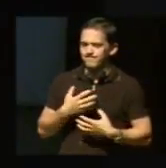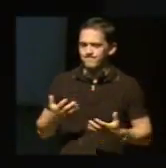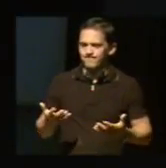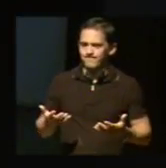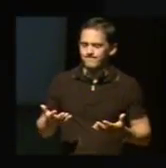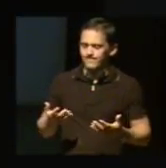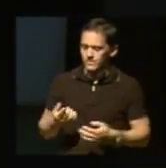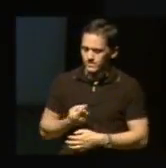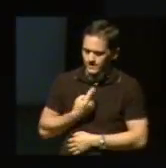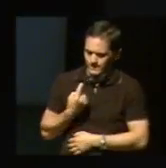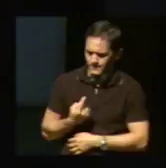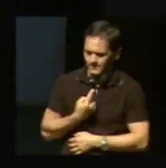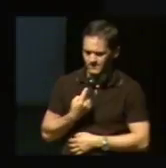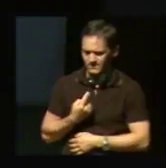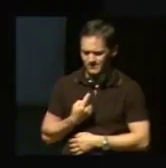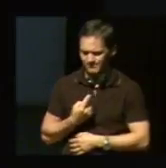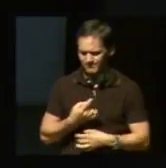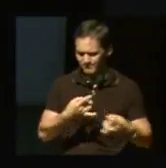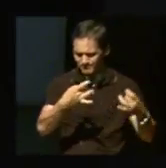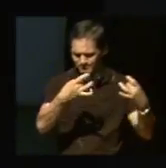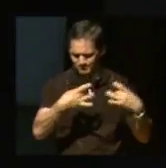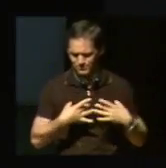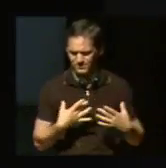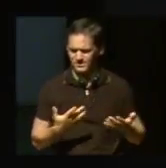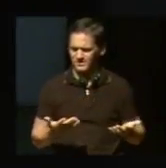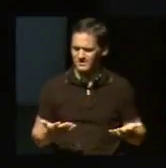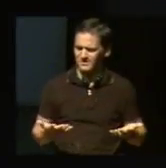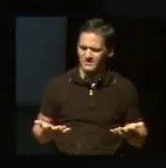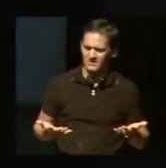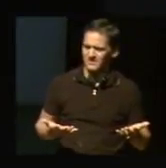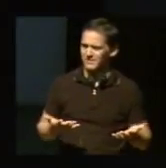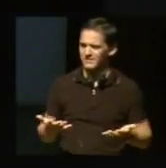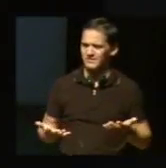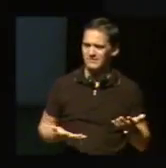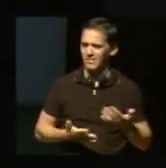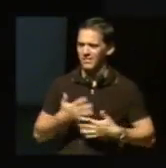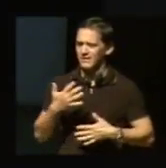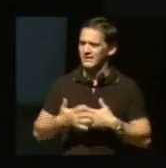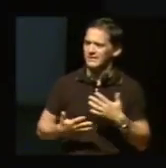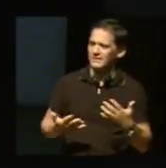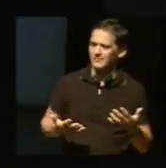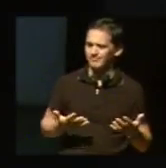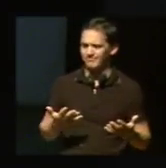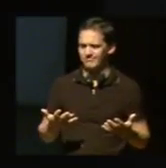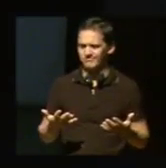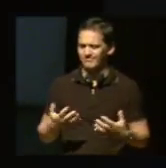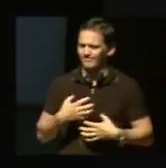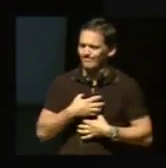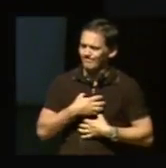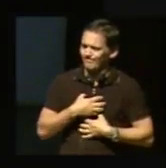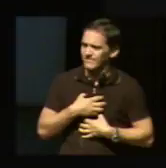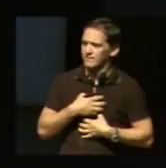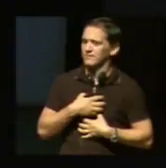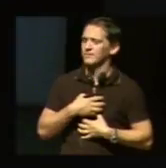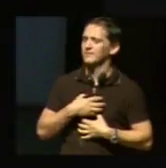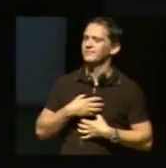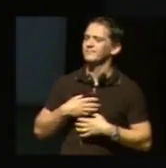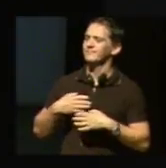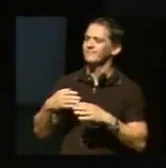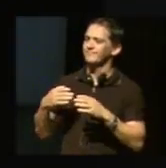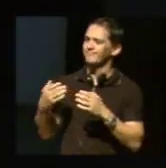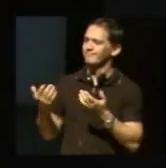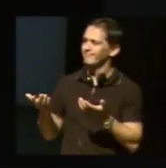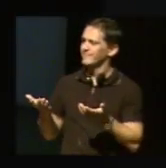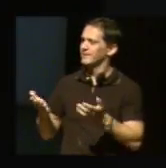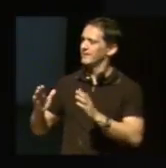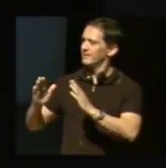war, sie fühlte sozinha sich e abandonada. Alleine und verlassen. Não que o Germano e os nicht, filhos não tenham mais... Die Kinder nicht ihr em casa gestanden não